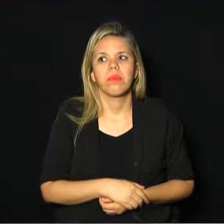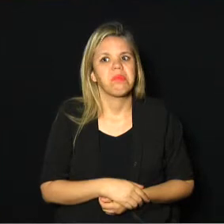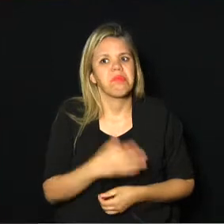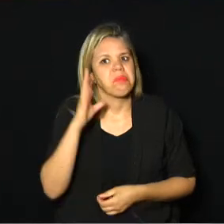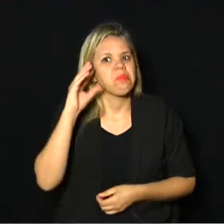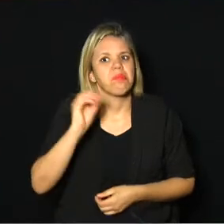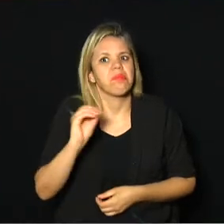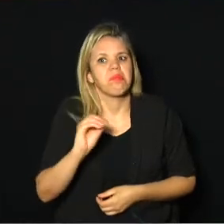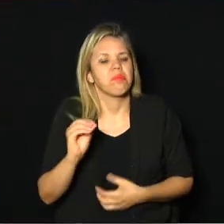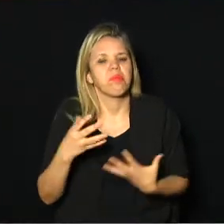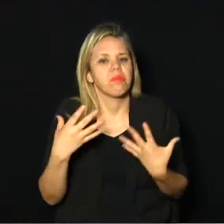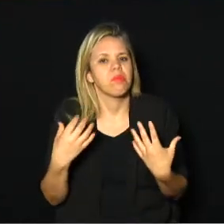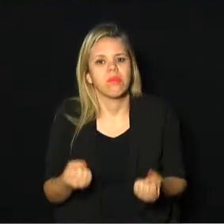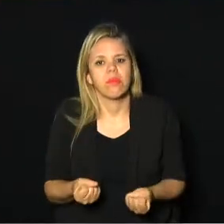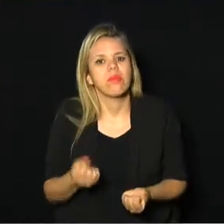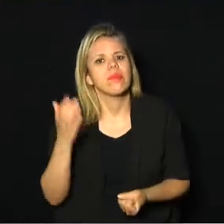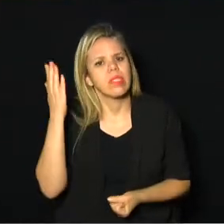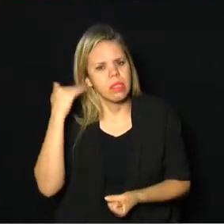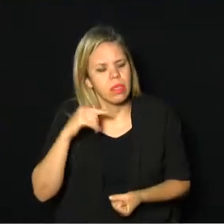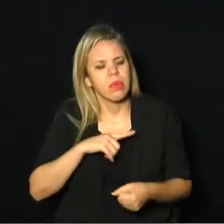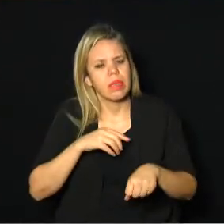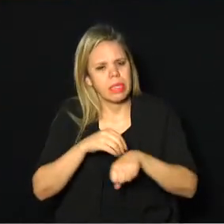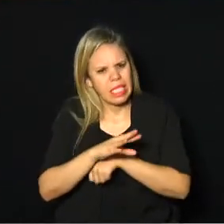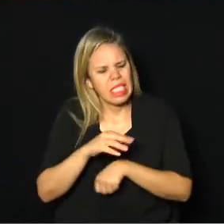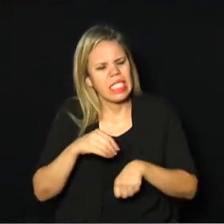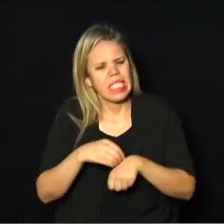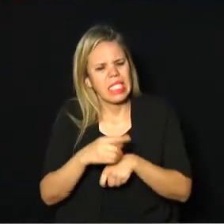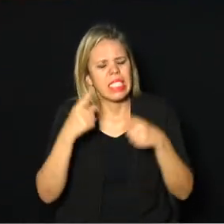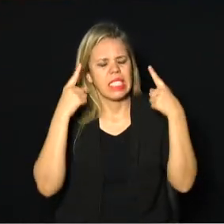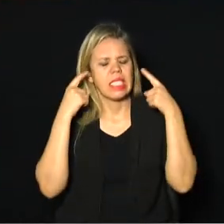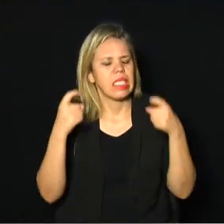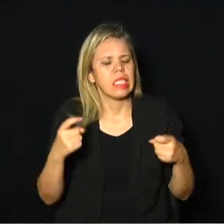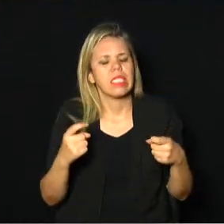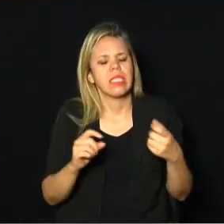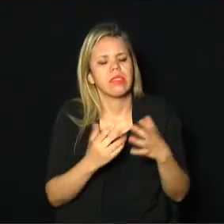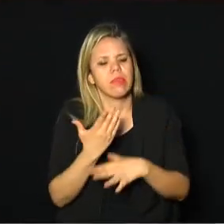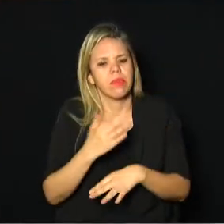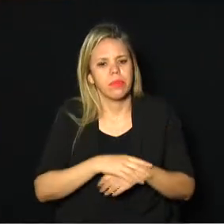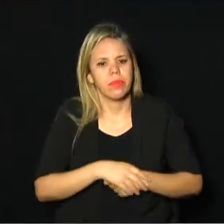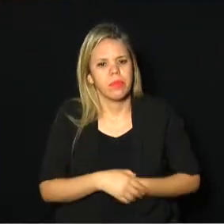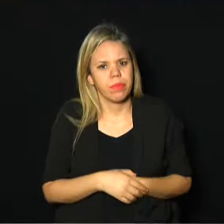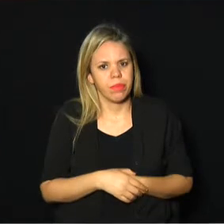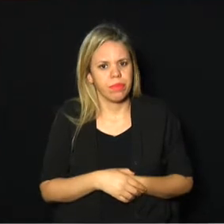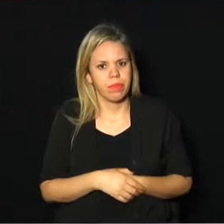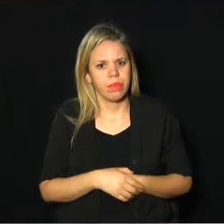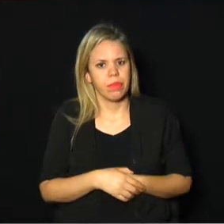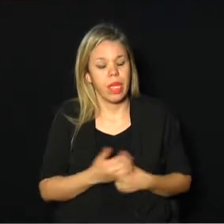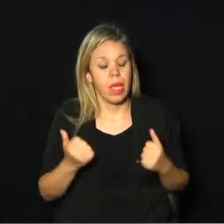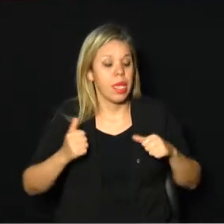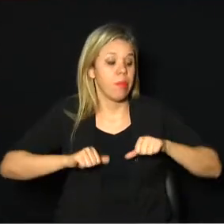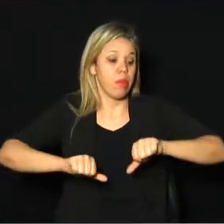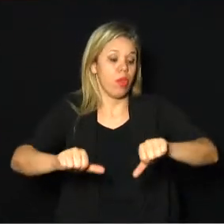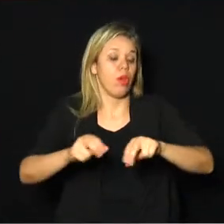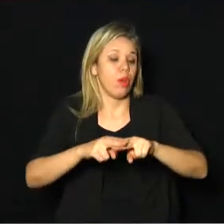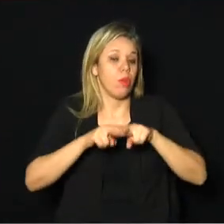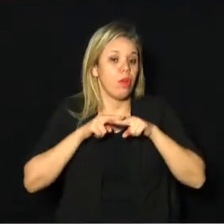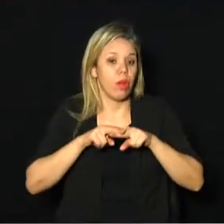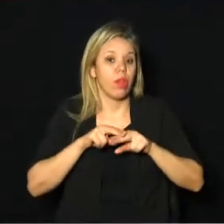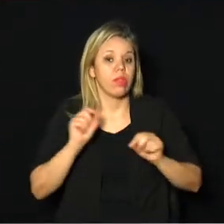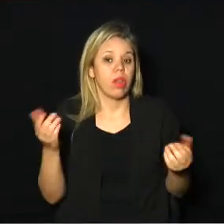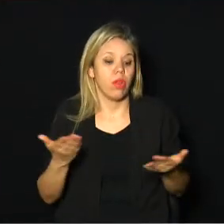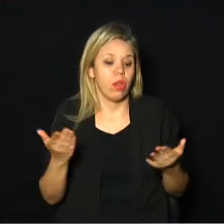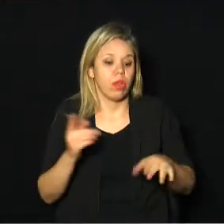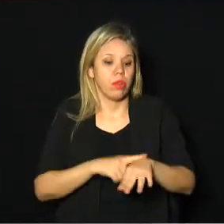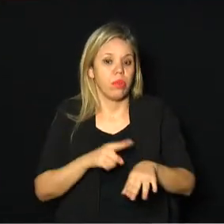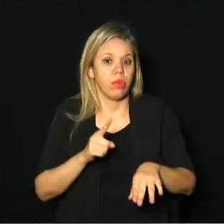não aceita, e a gente sabe que isso traz uma situação de violência, agravado por uma situação desse momento,